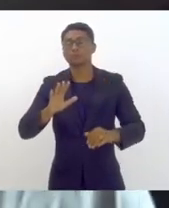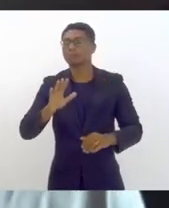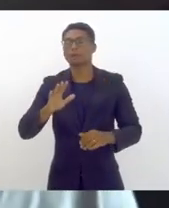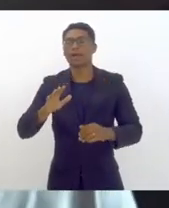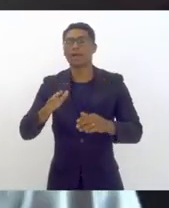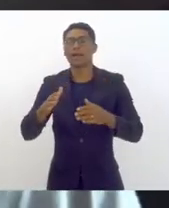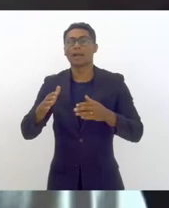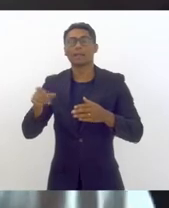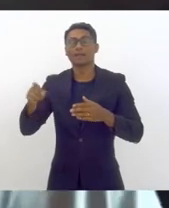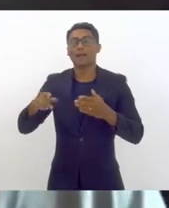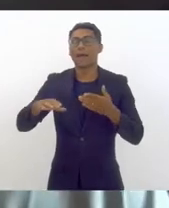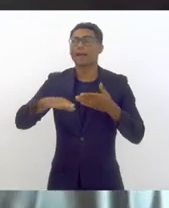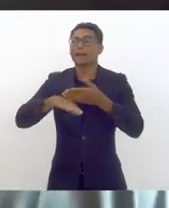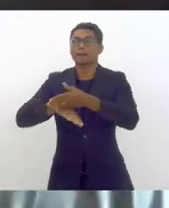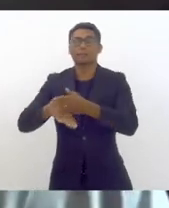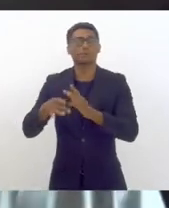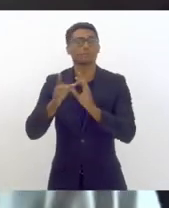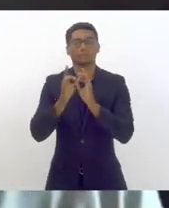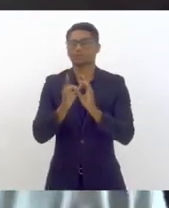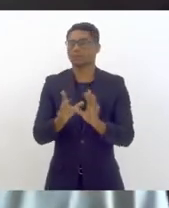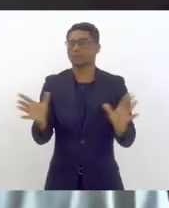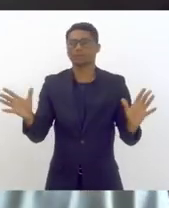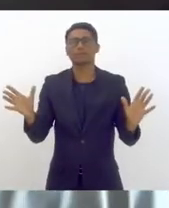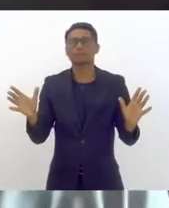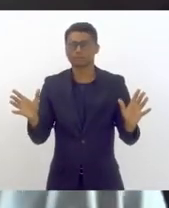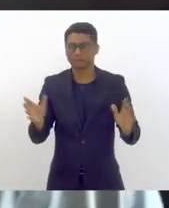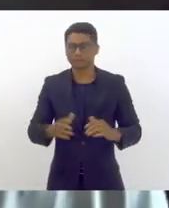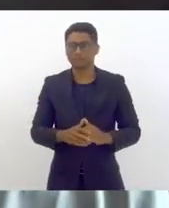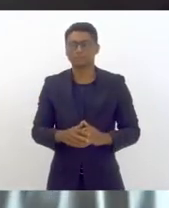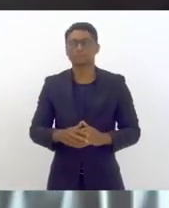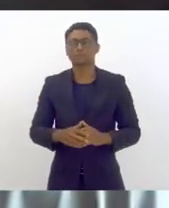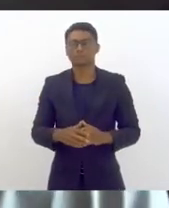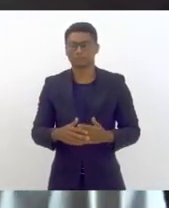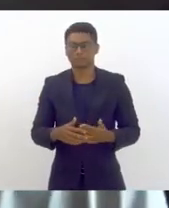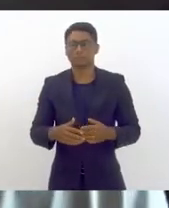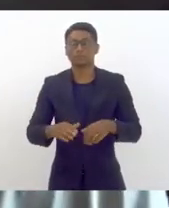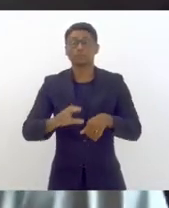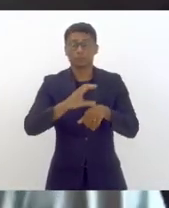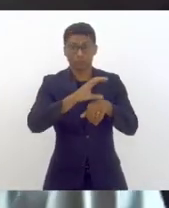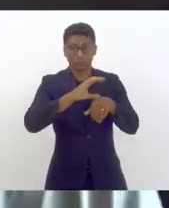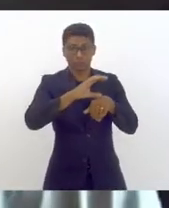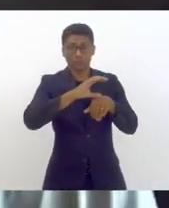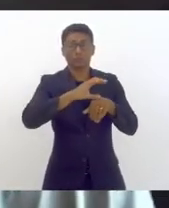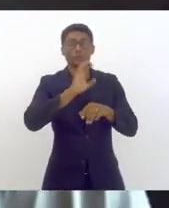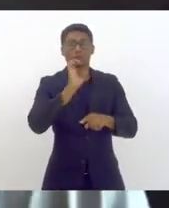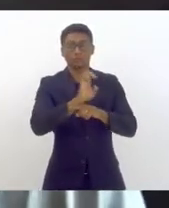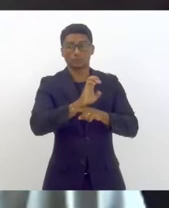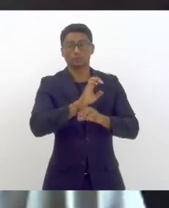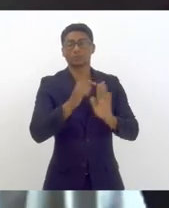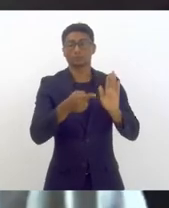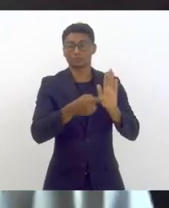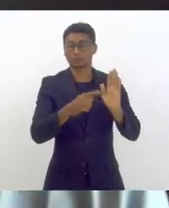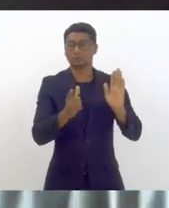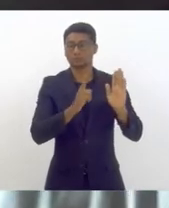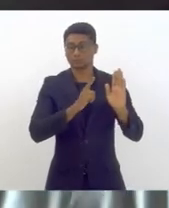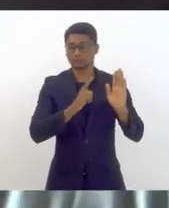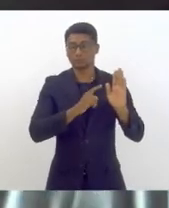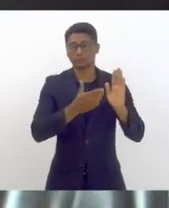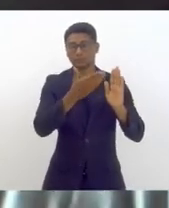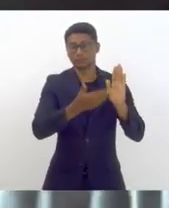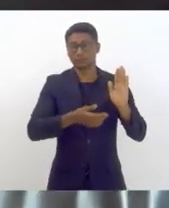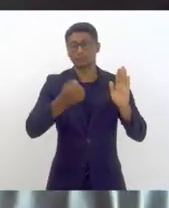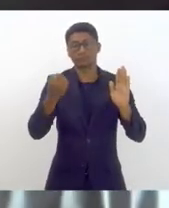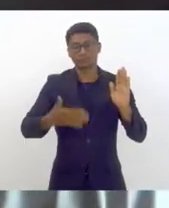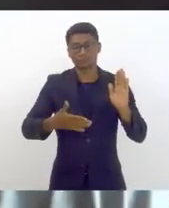a essas áreas de interesse privado, assim como já existe na Constituição Estadual, um dispositivo que assegura este